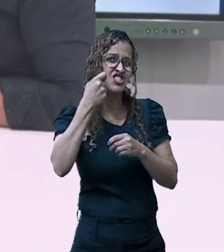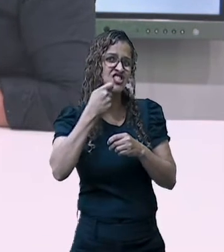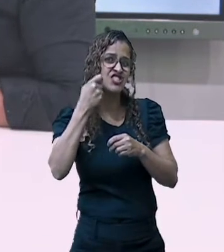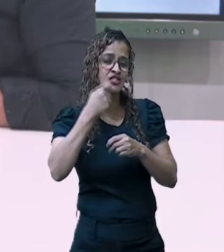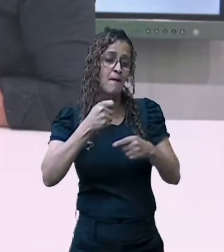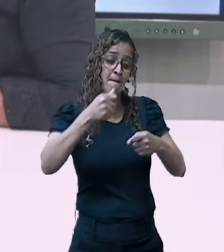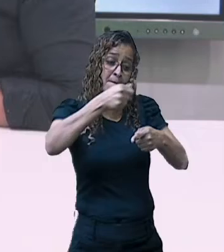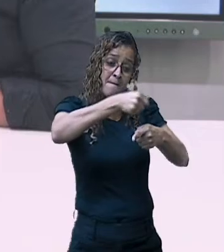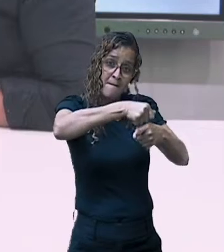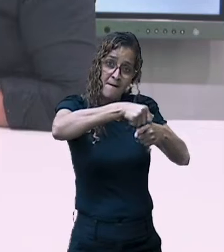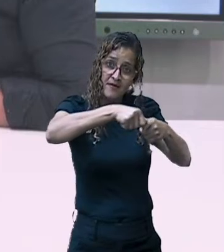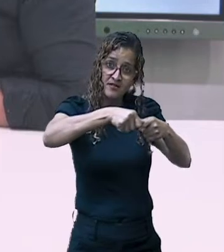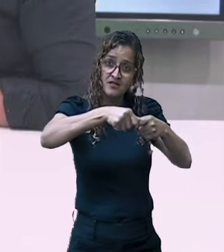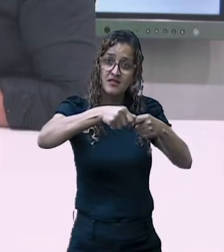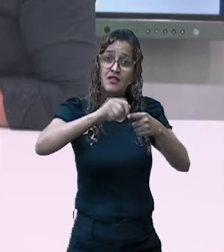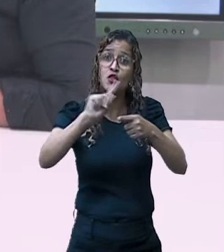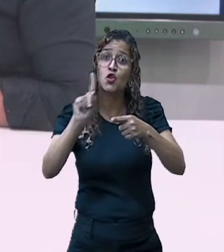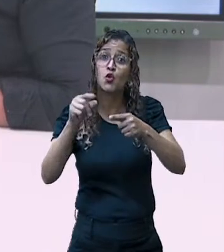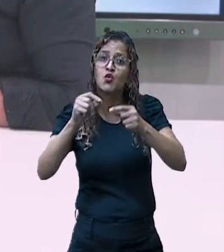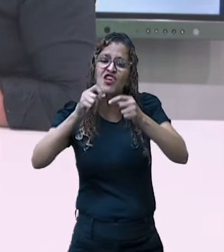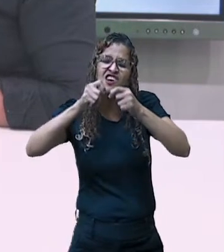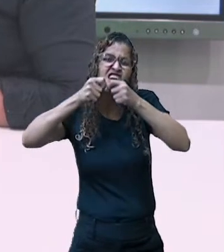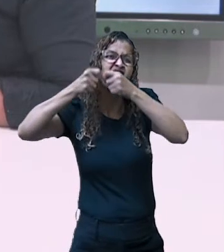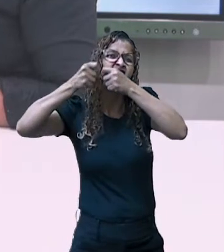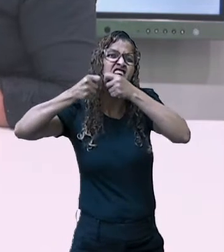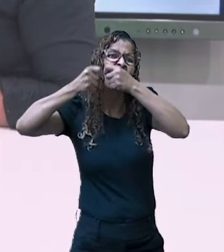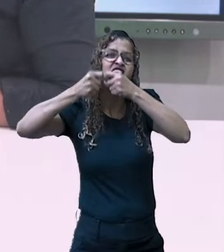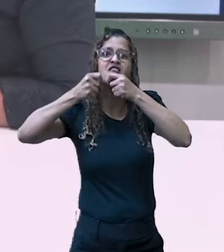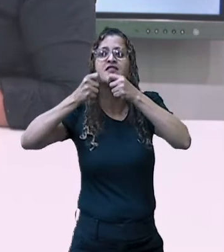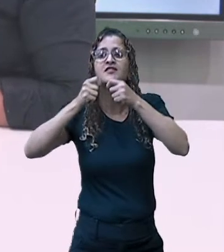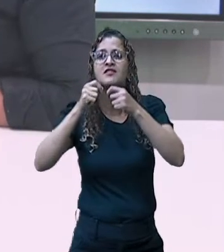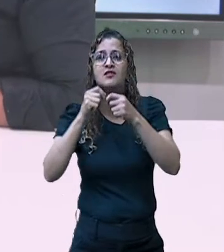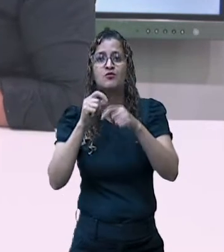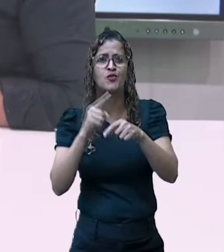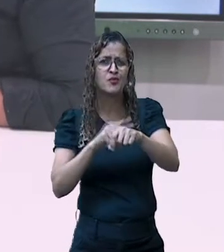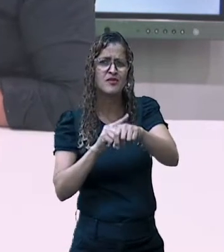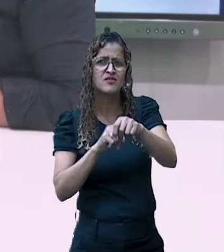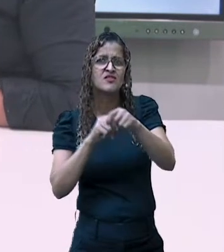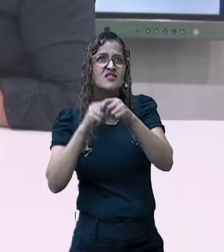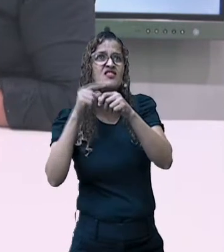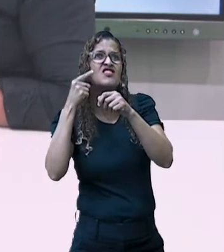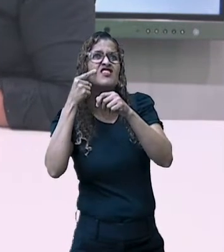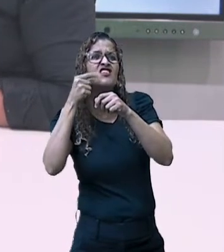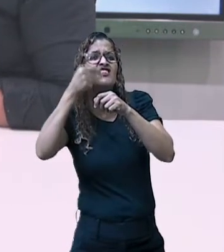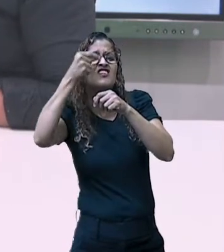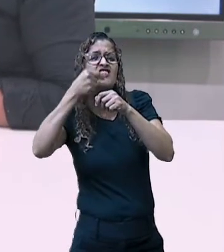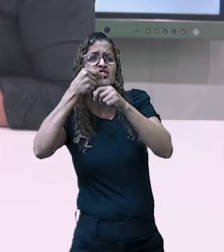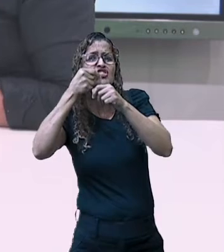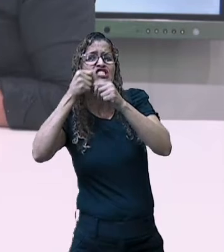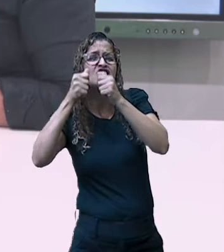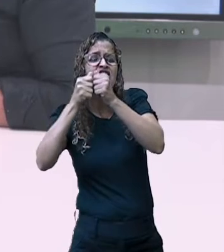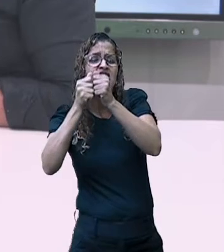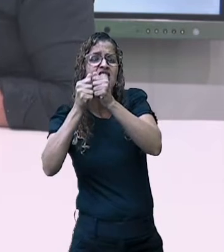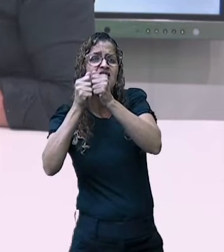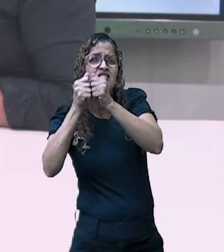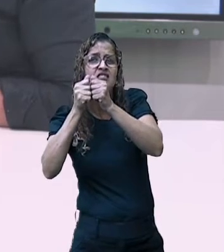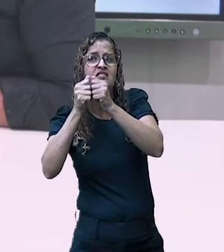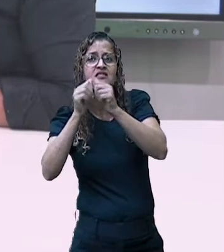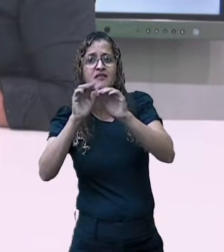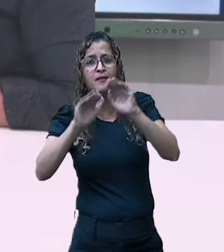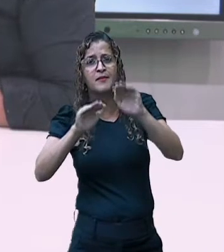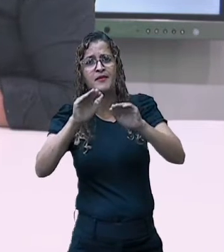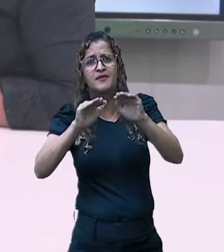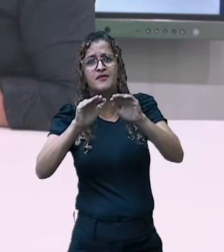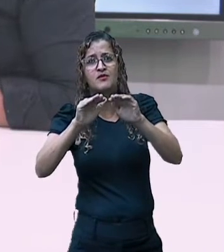usar a partir do momento em que os dentes começam a encostar um no outro. Então, nascem os dentinhos, muitas vezes eles nascem bem